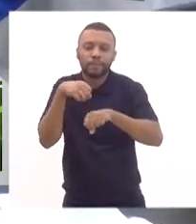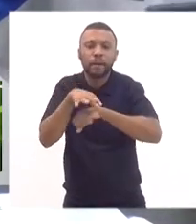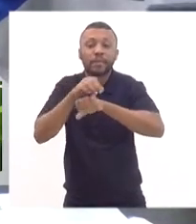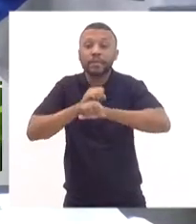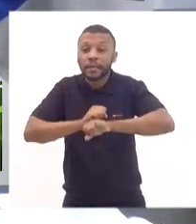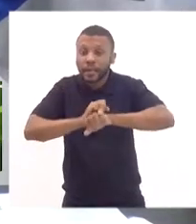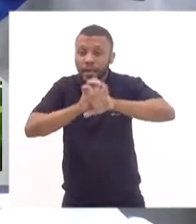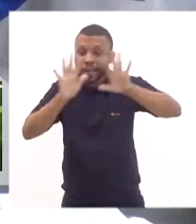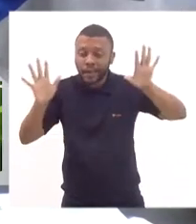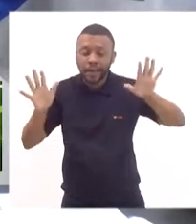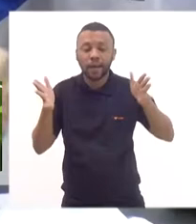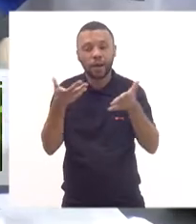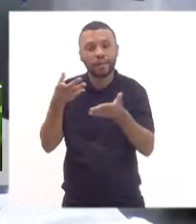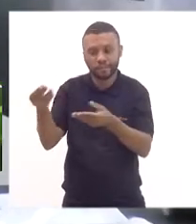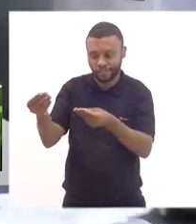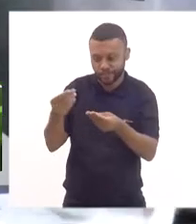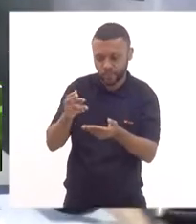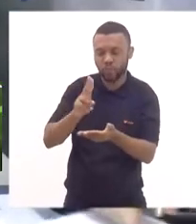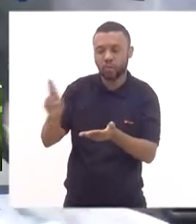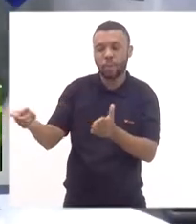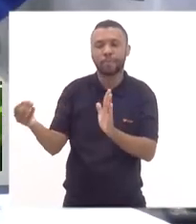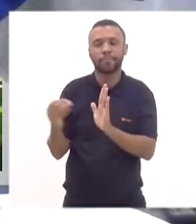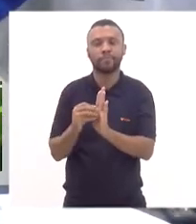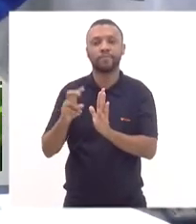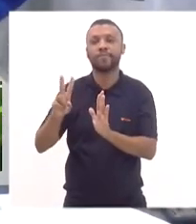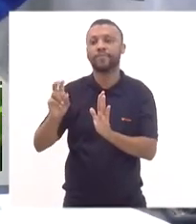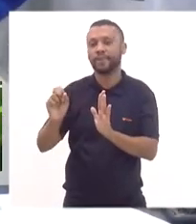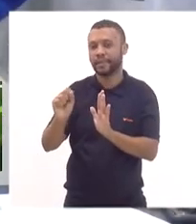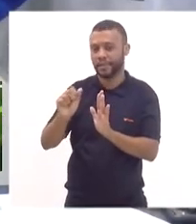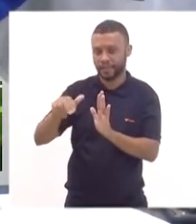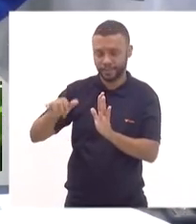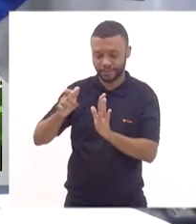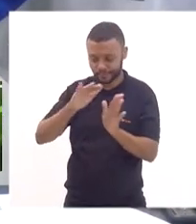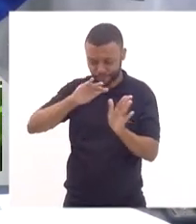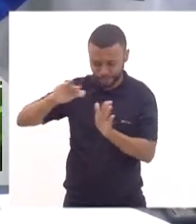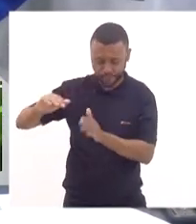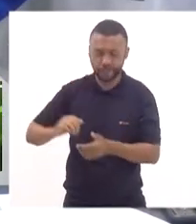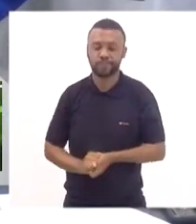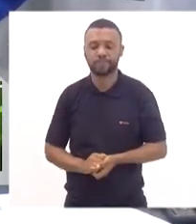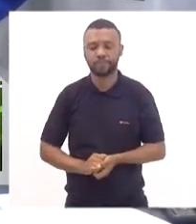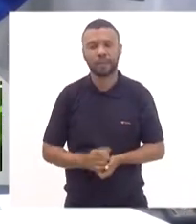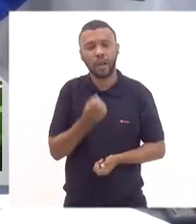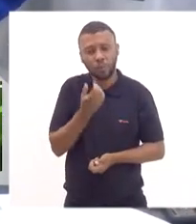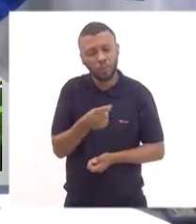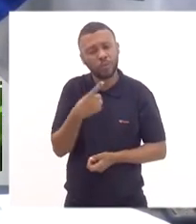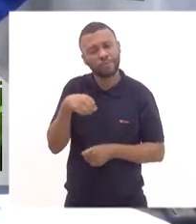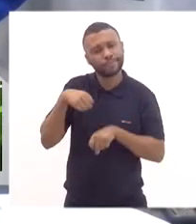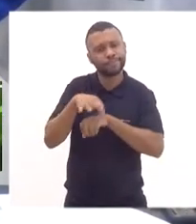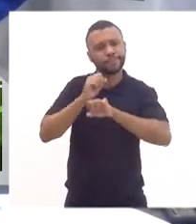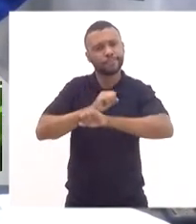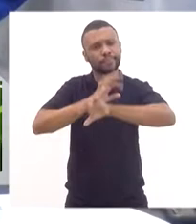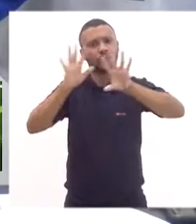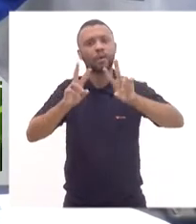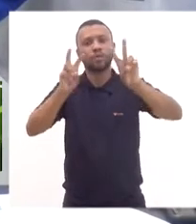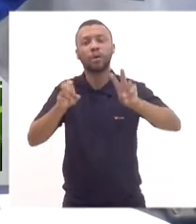Agora sim chegou o nome da Vanessa. Sobre a tramitação do